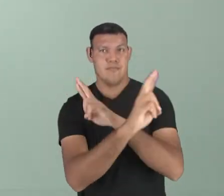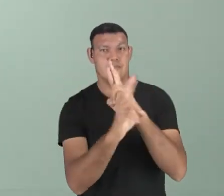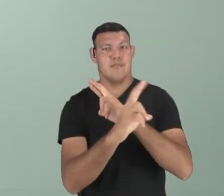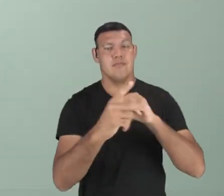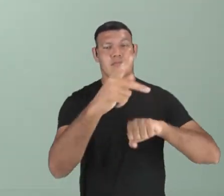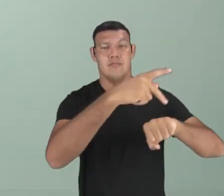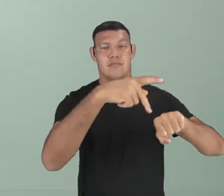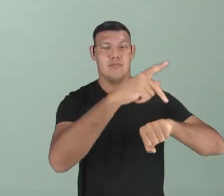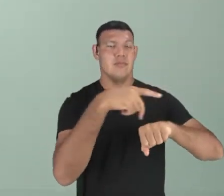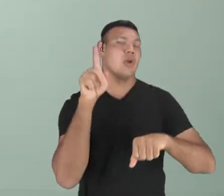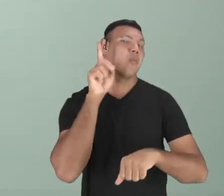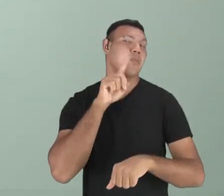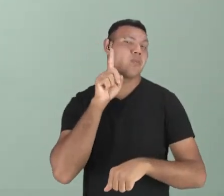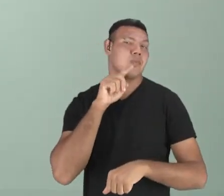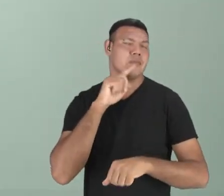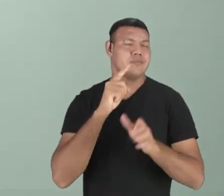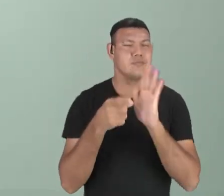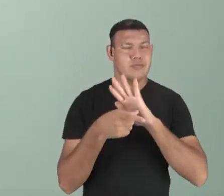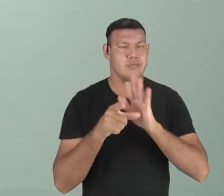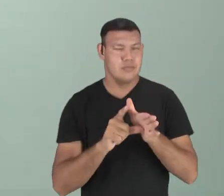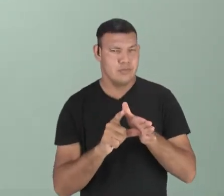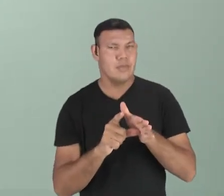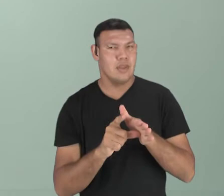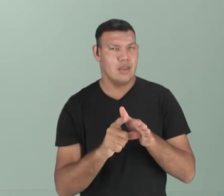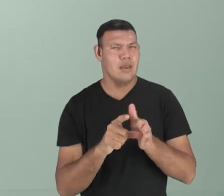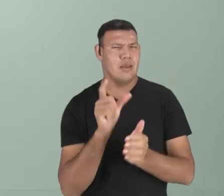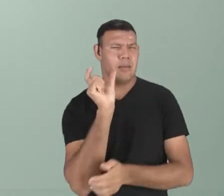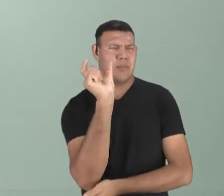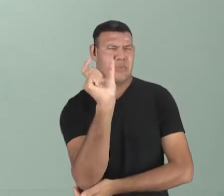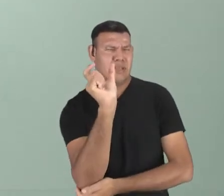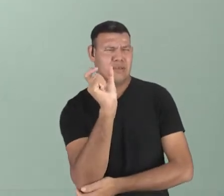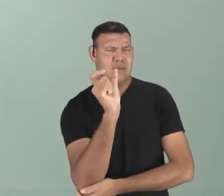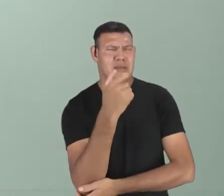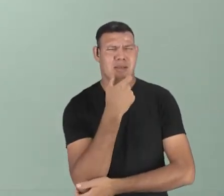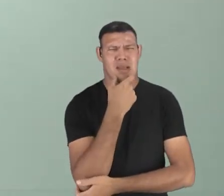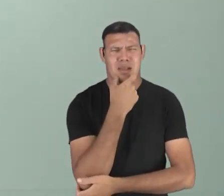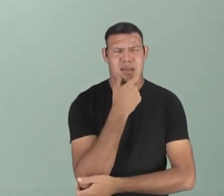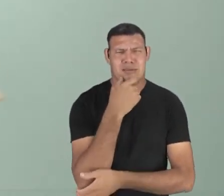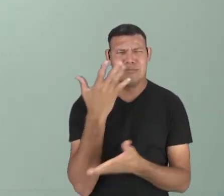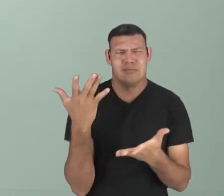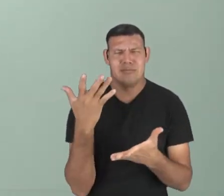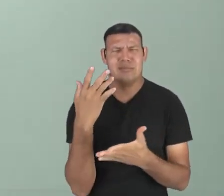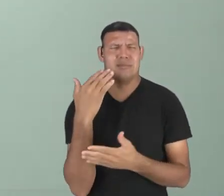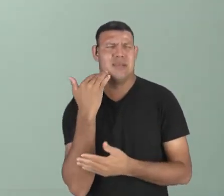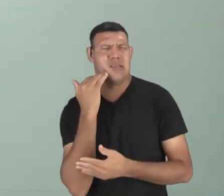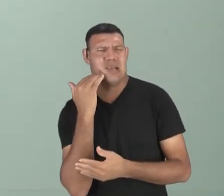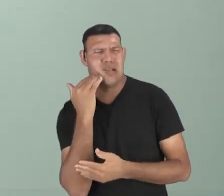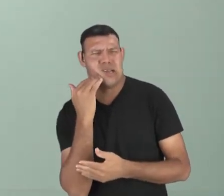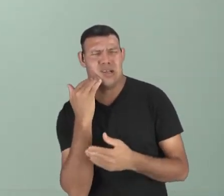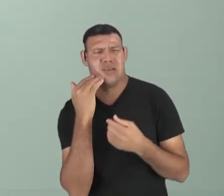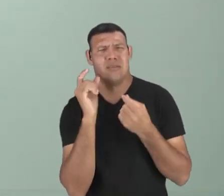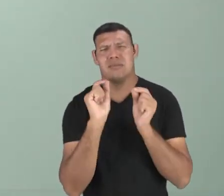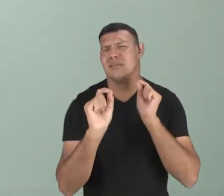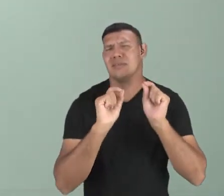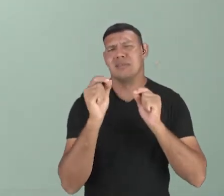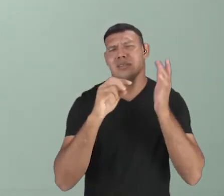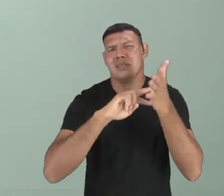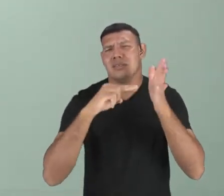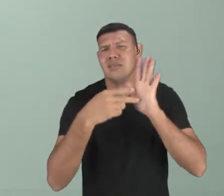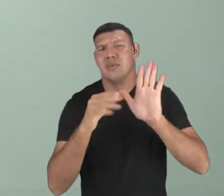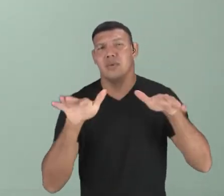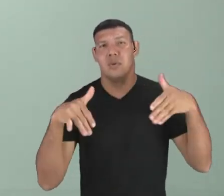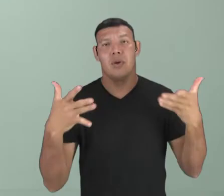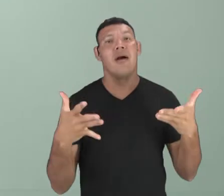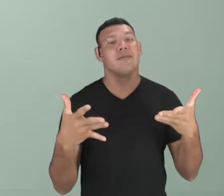Unidos. Mas antes de qualquer coisa, a palavra parece estranha, vamos primeiramente entender o que é BRICS. Vamos lá